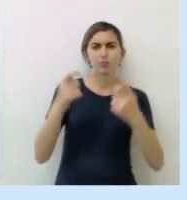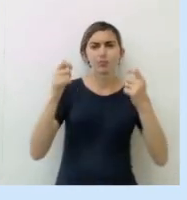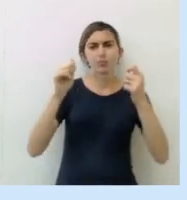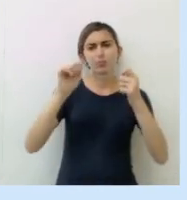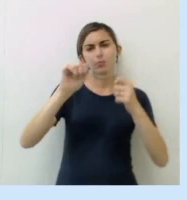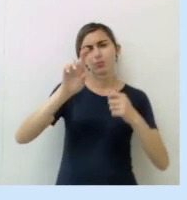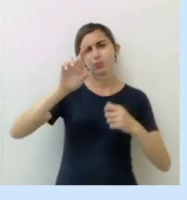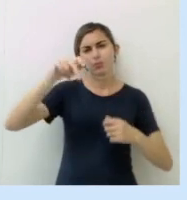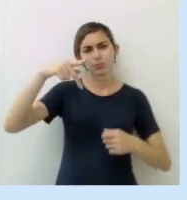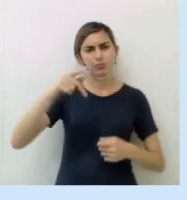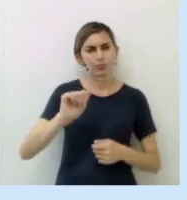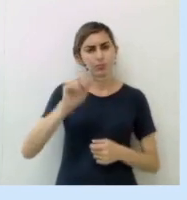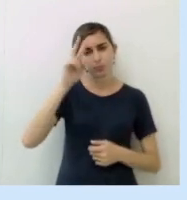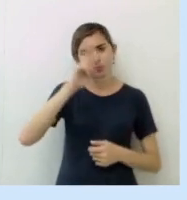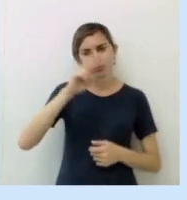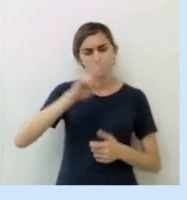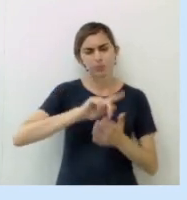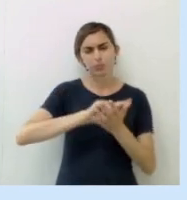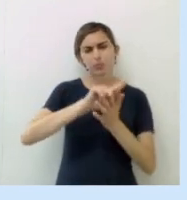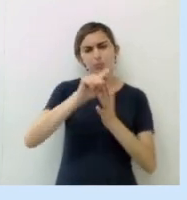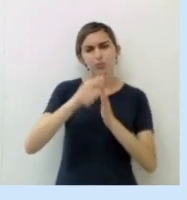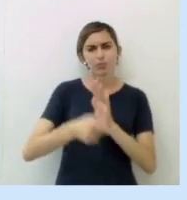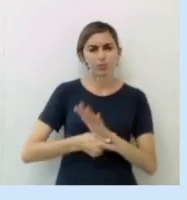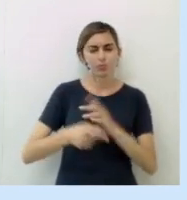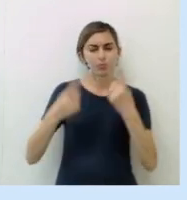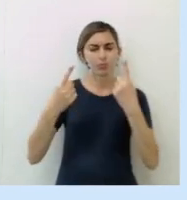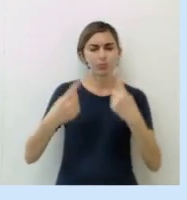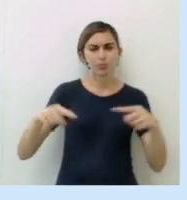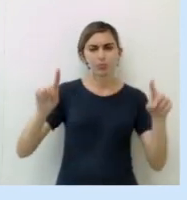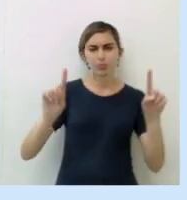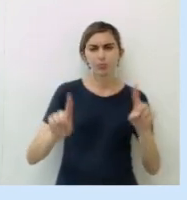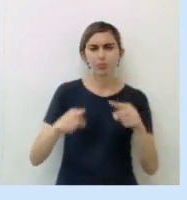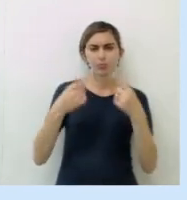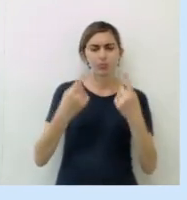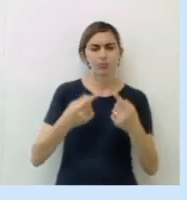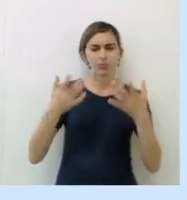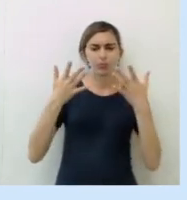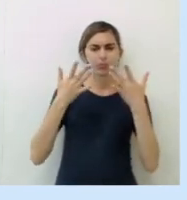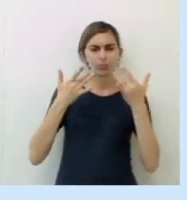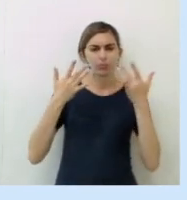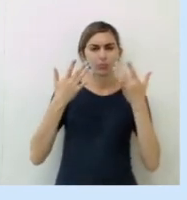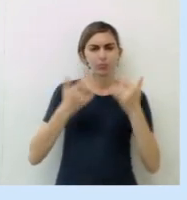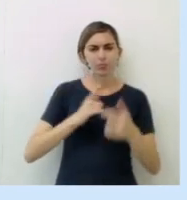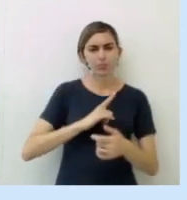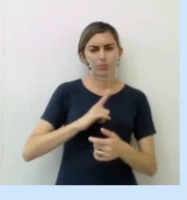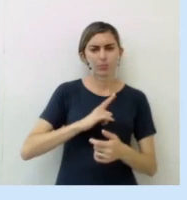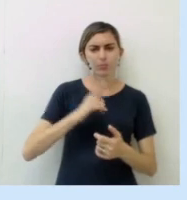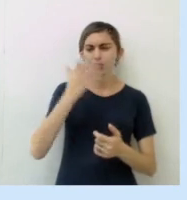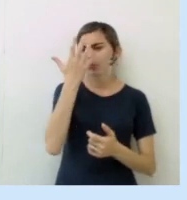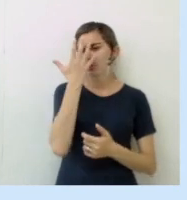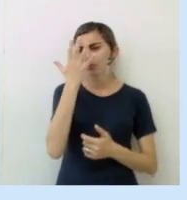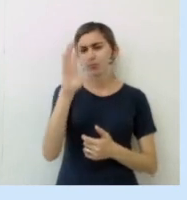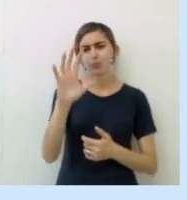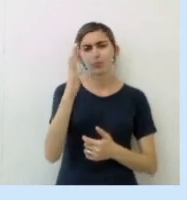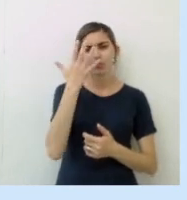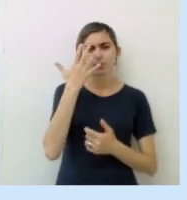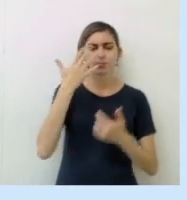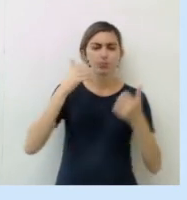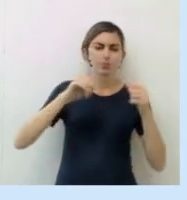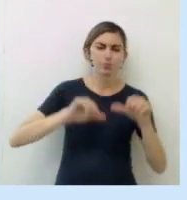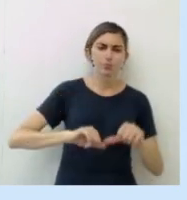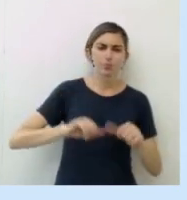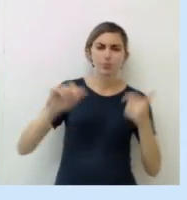harpa, lembrar que é um gênero altamente musical. E o dramático, nós temos as máscaras de tragédia